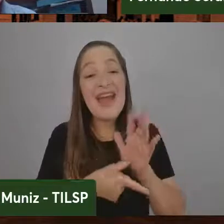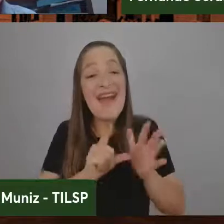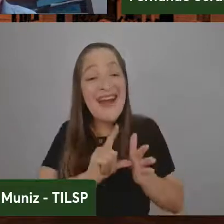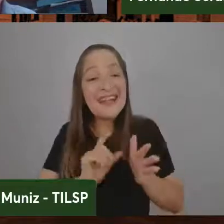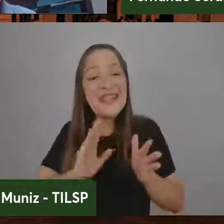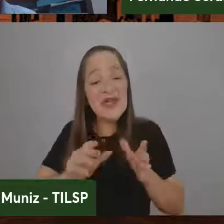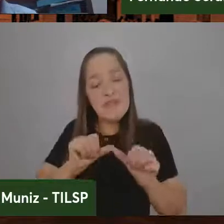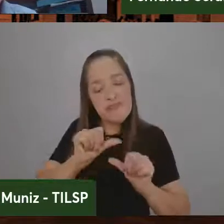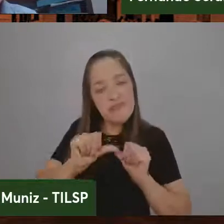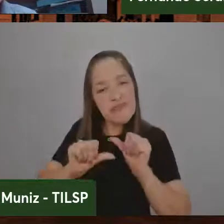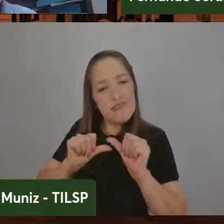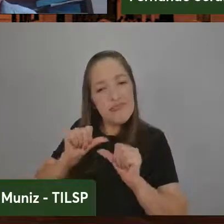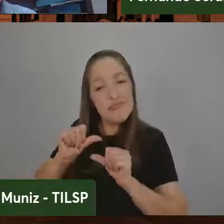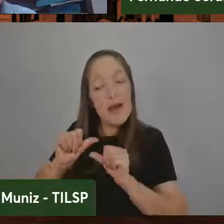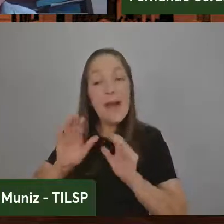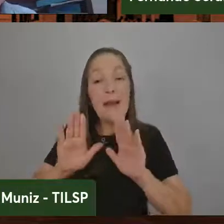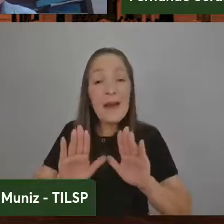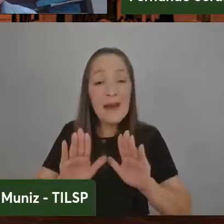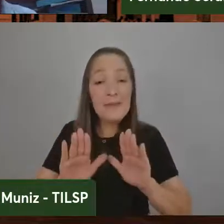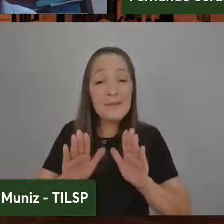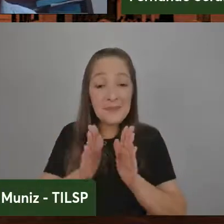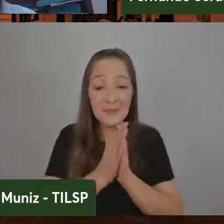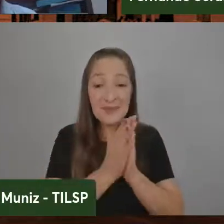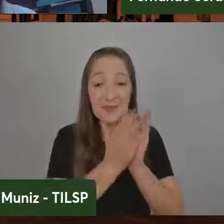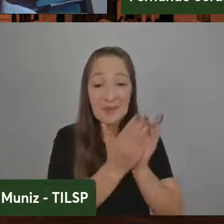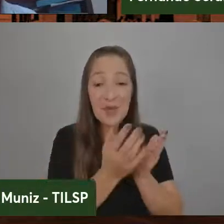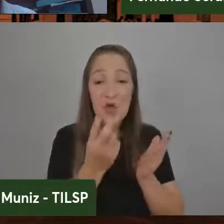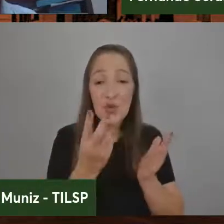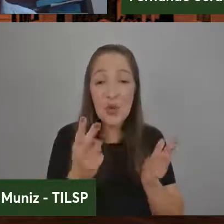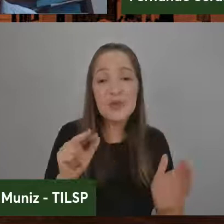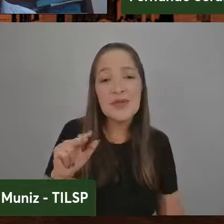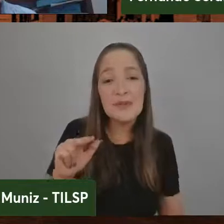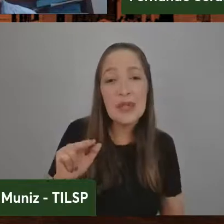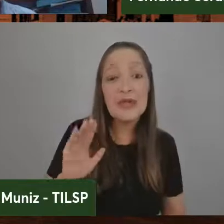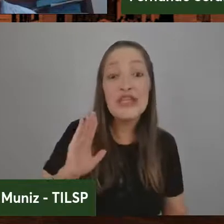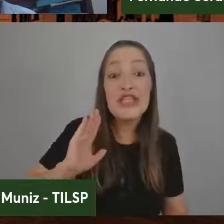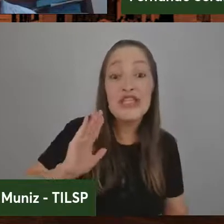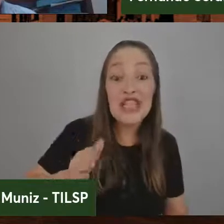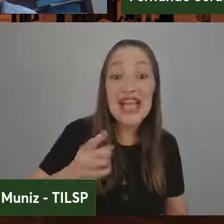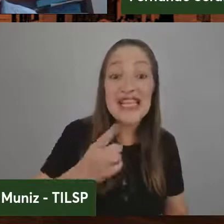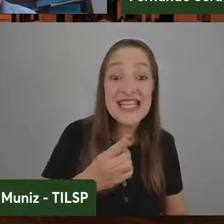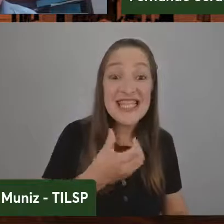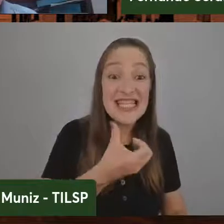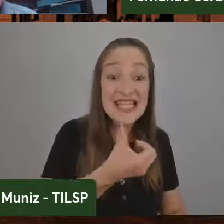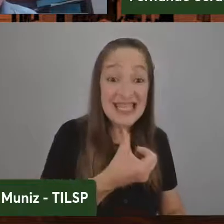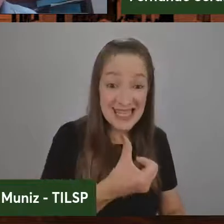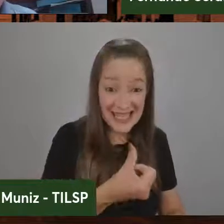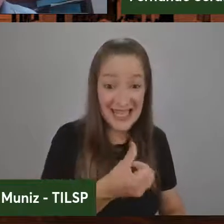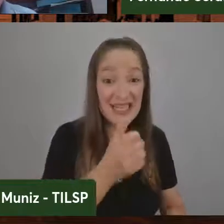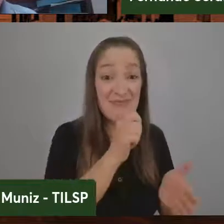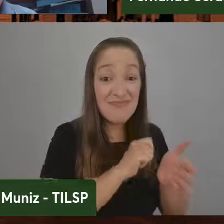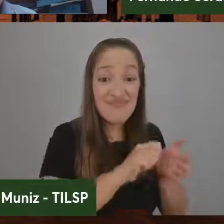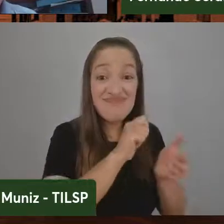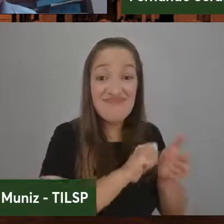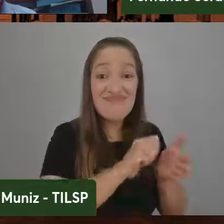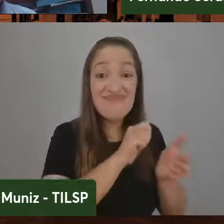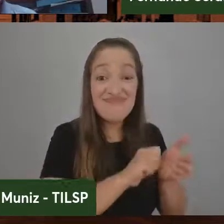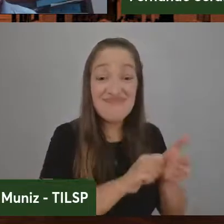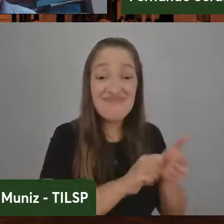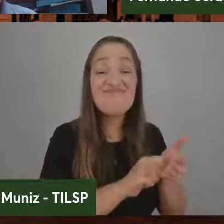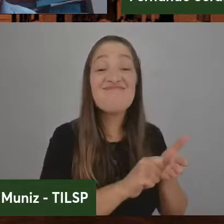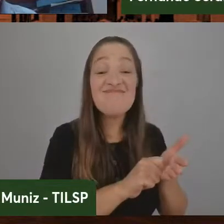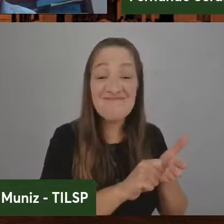nas... O Dois Irmãos teve 16 versões manuscritas. Nossa, olha isso. Então, por exemplo,